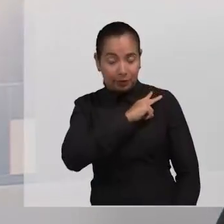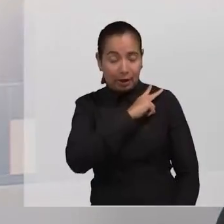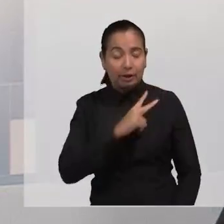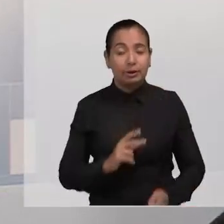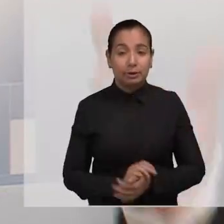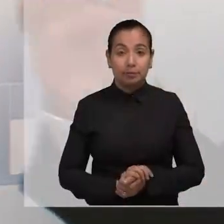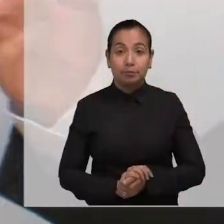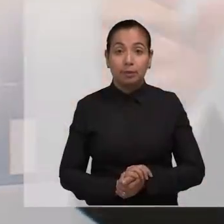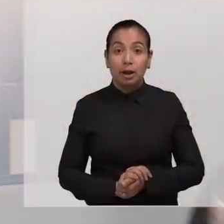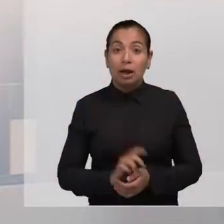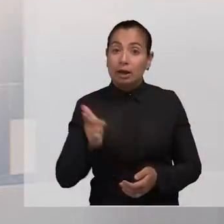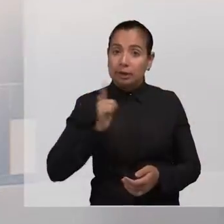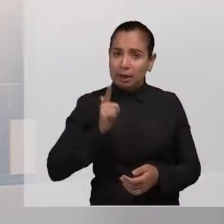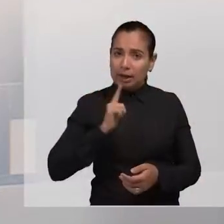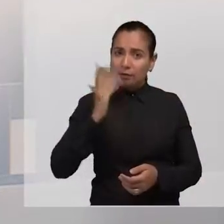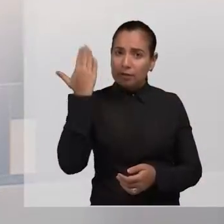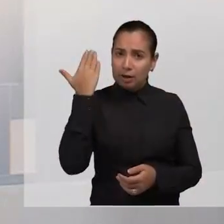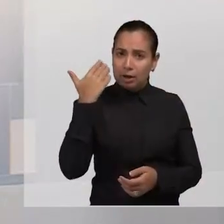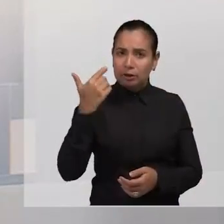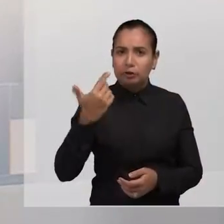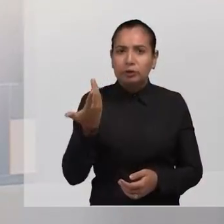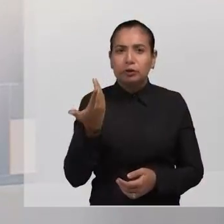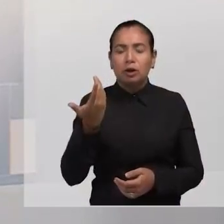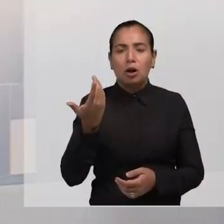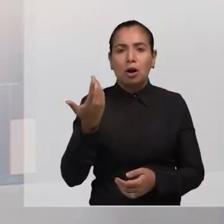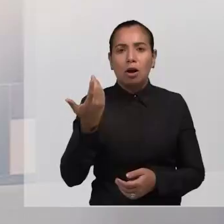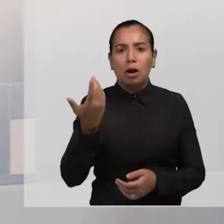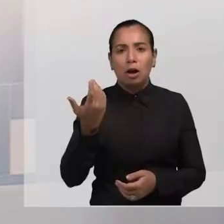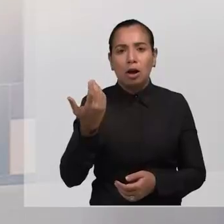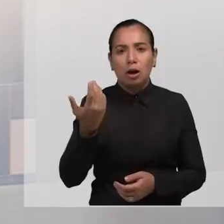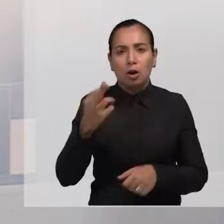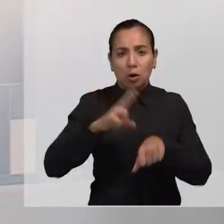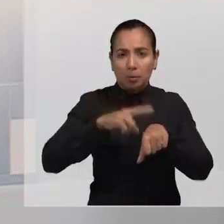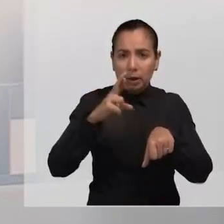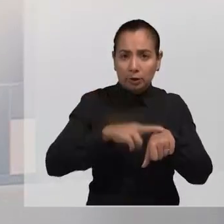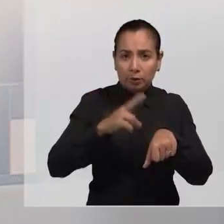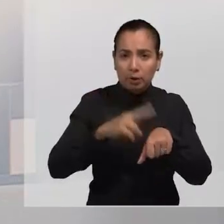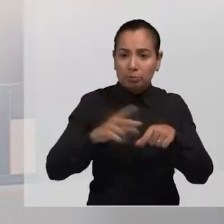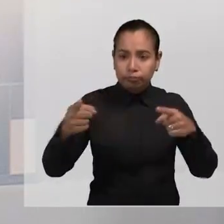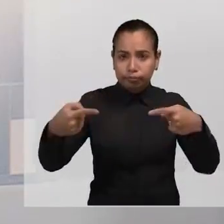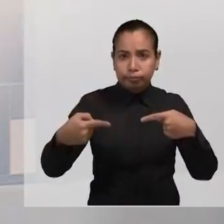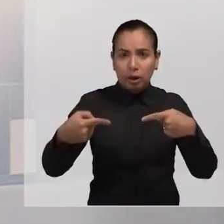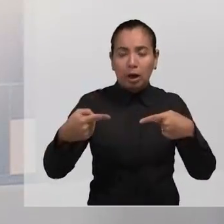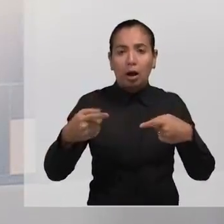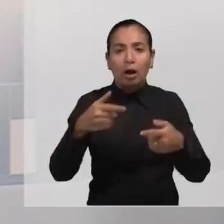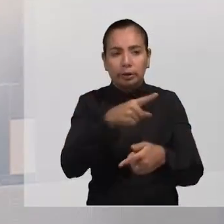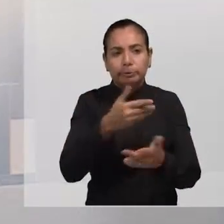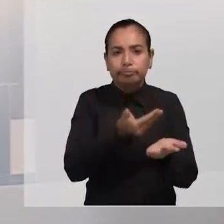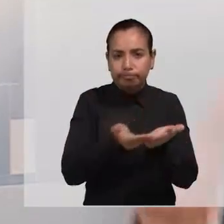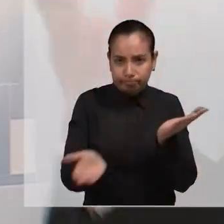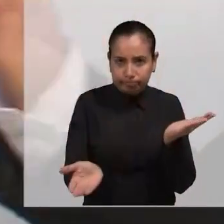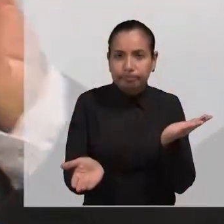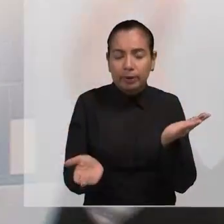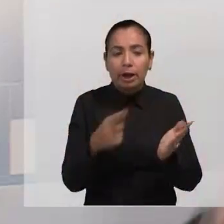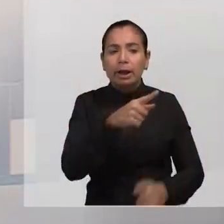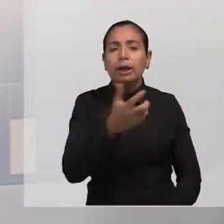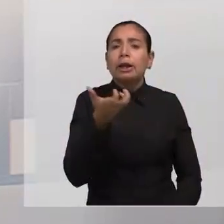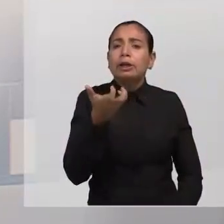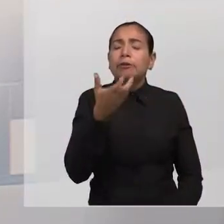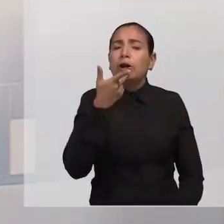República. Havia algumas pessoas que diziam que ele podia ir para o PSDB de Tasso Gereissati, mas ele foi em